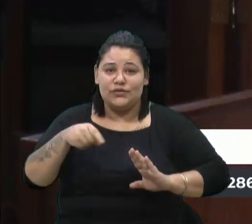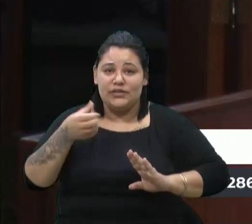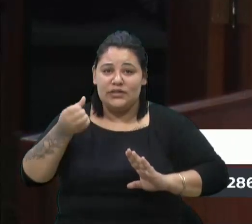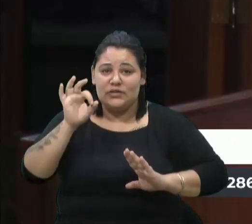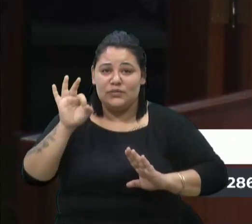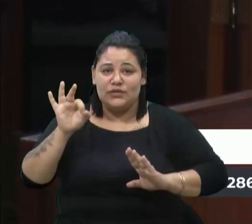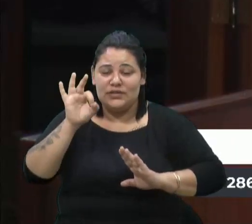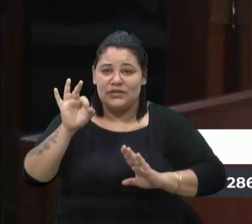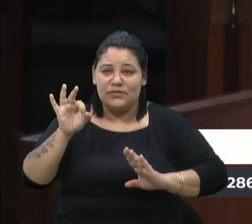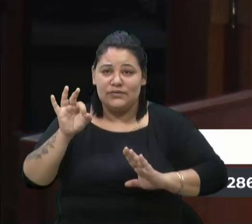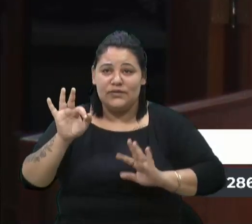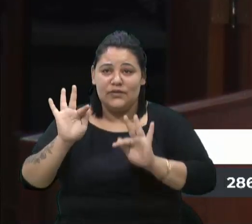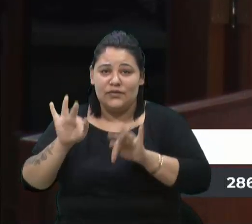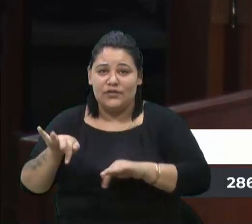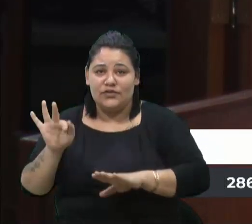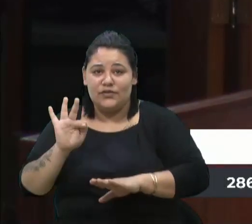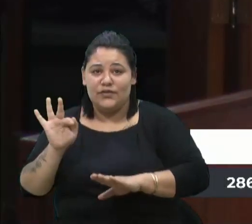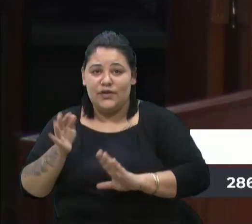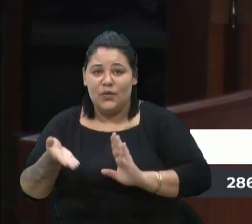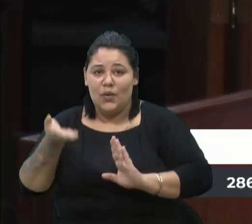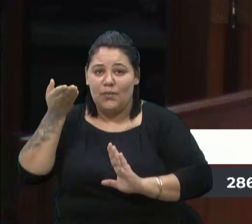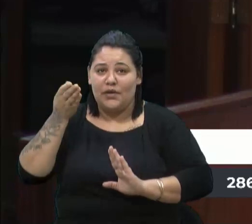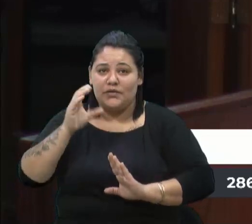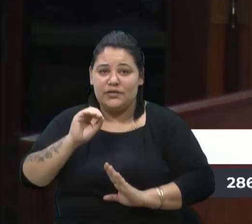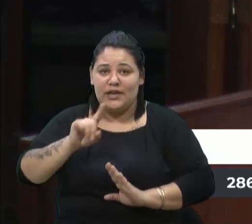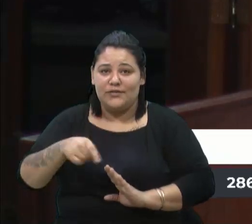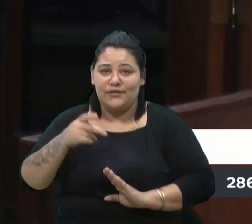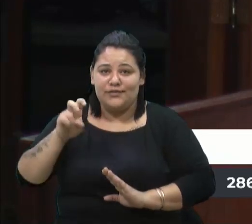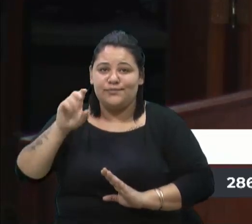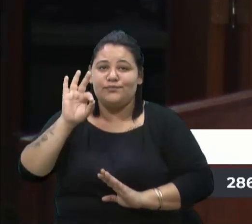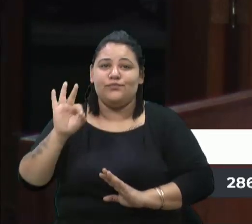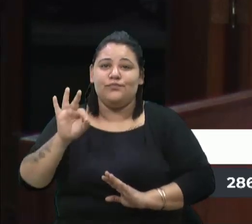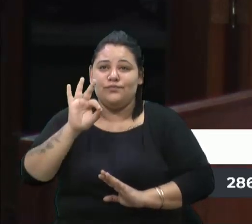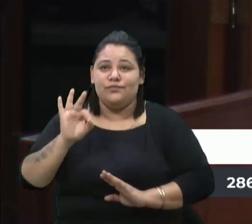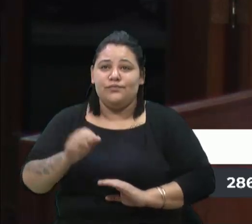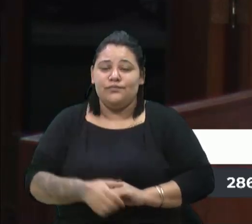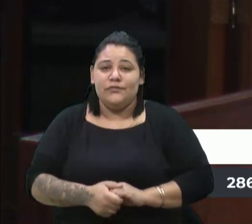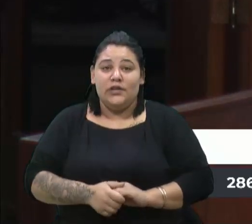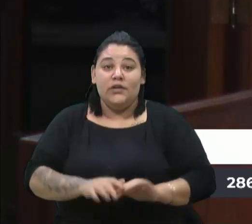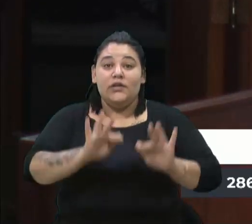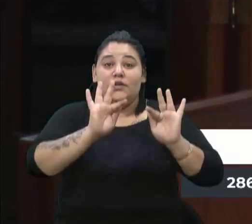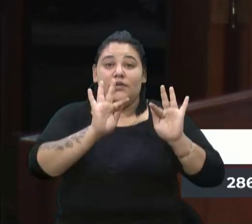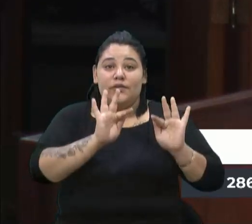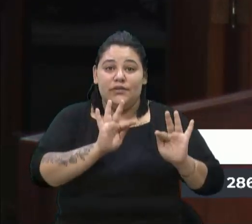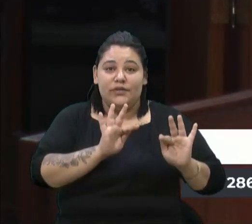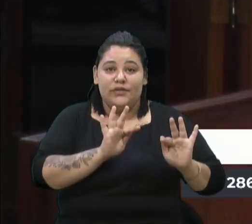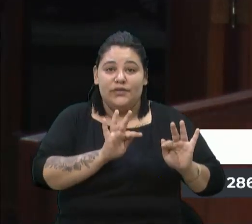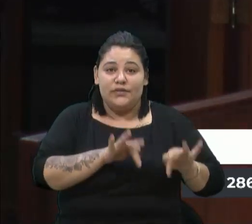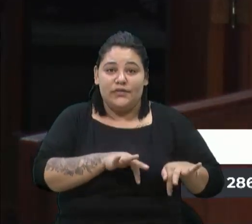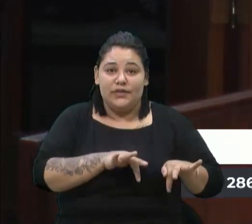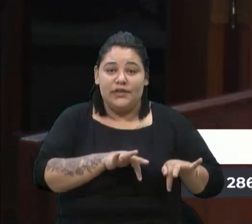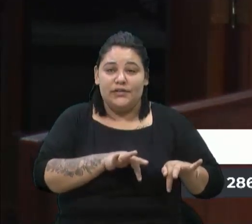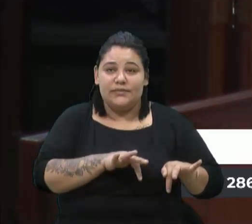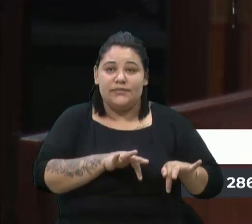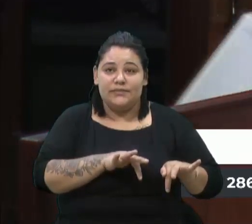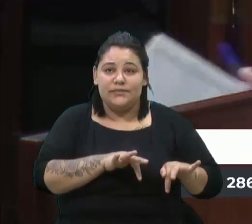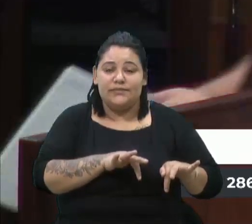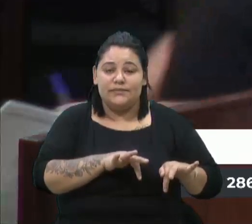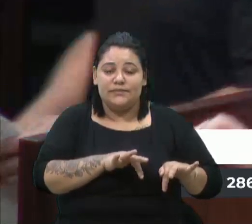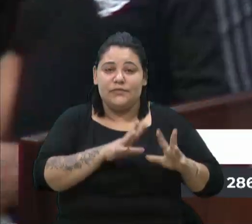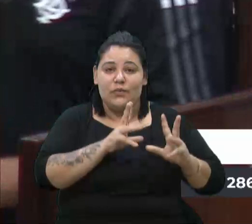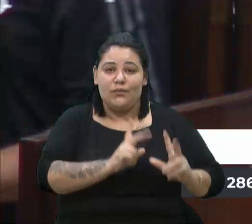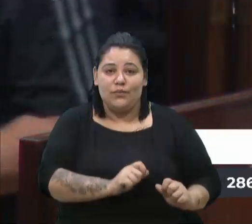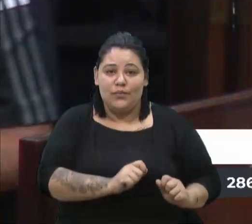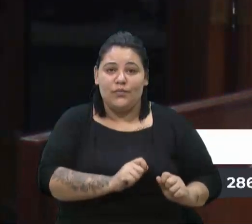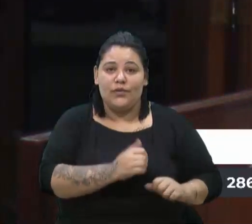terminando fevereiro com aumento de 0,5%. o barco do saneamento um dos avanços mais